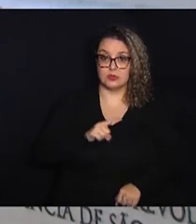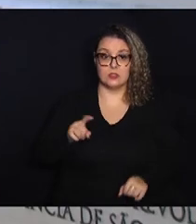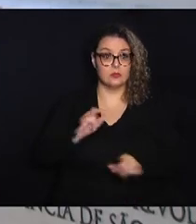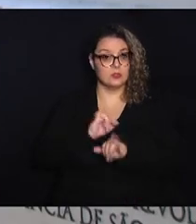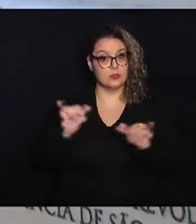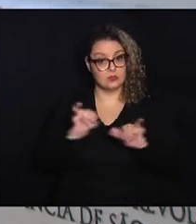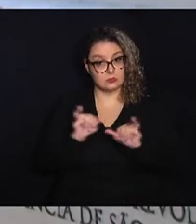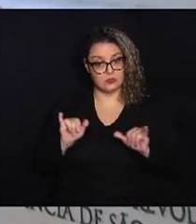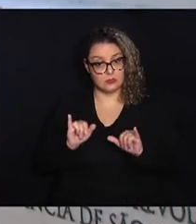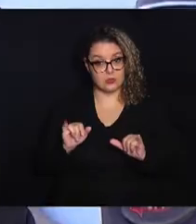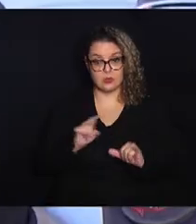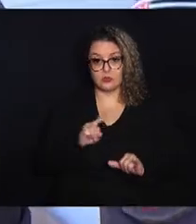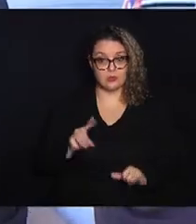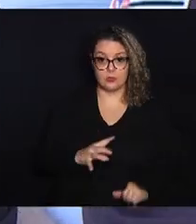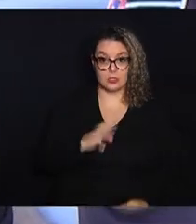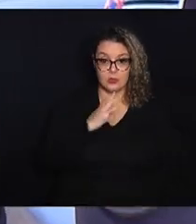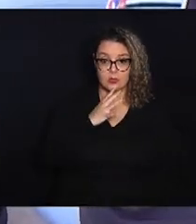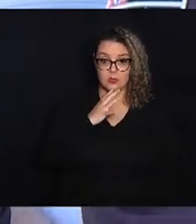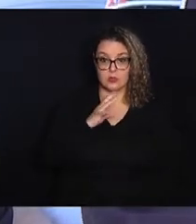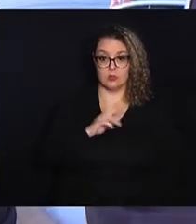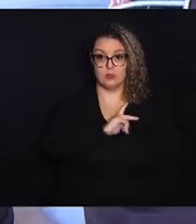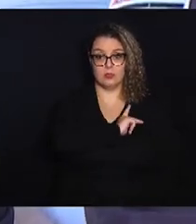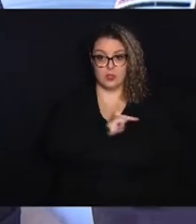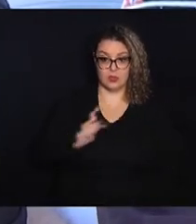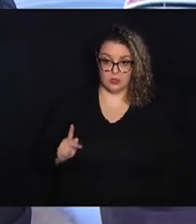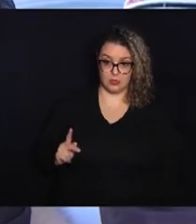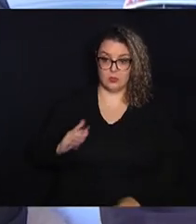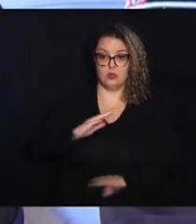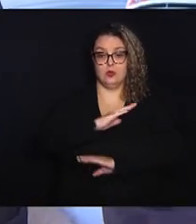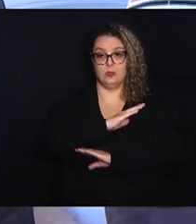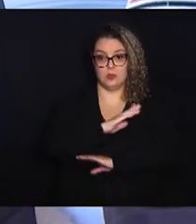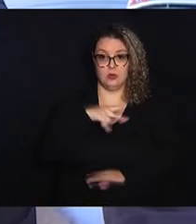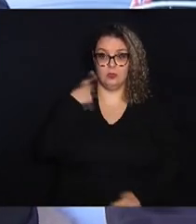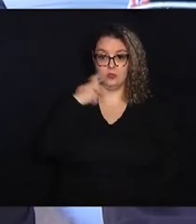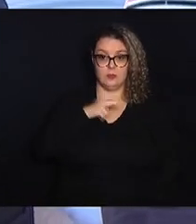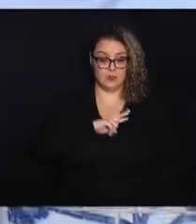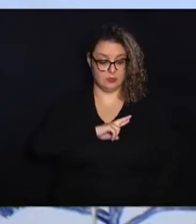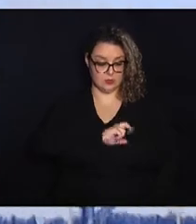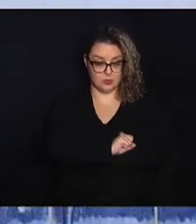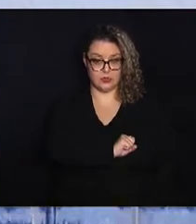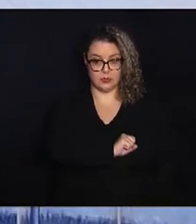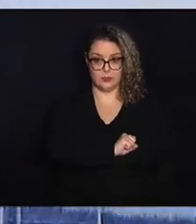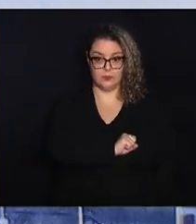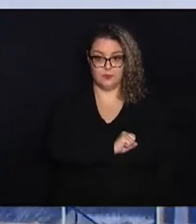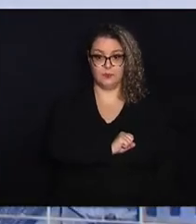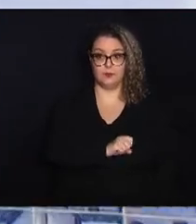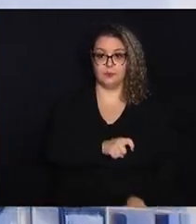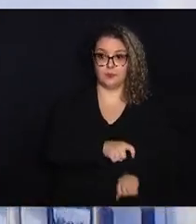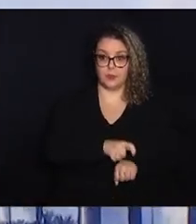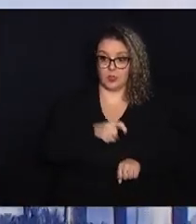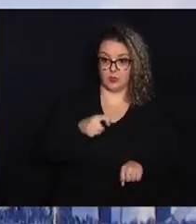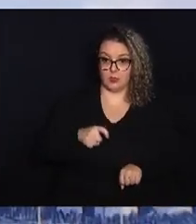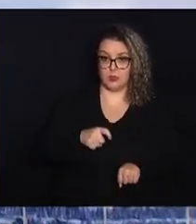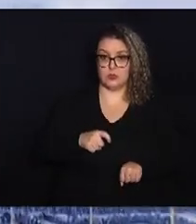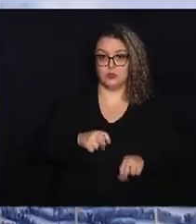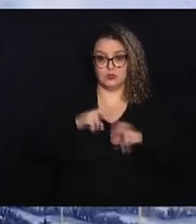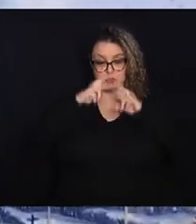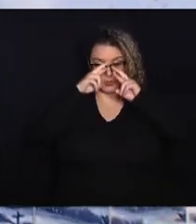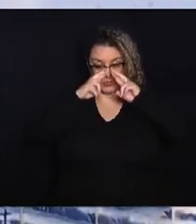divulgado, que é não tão conhecido. Para o presidente da Câmara, vereador Luiz Rossini, um momento de